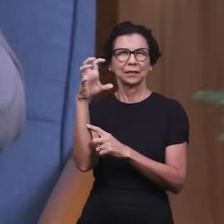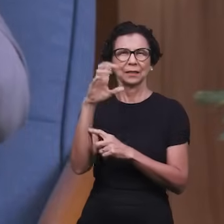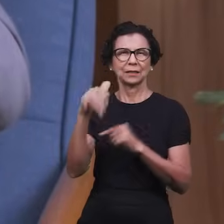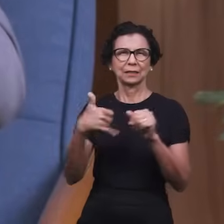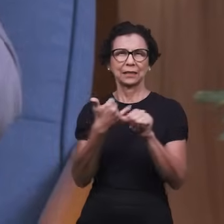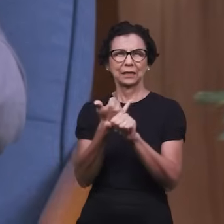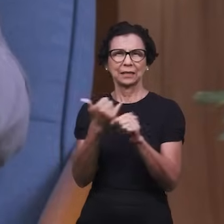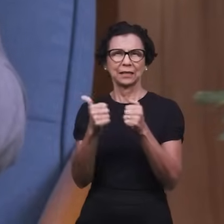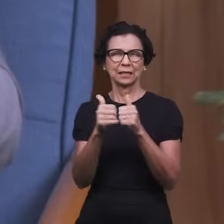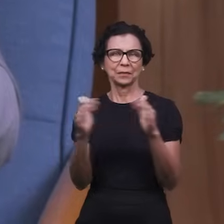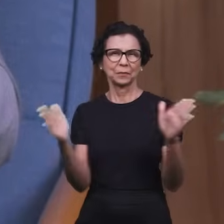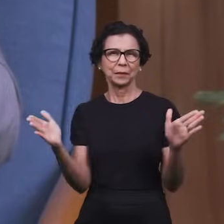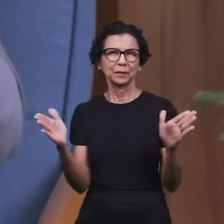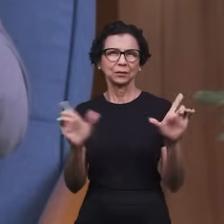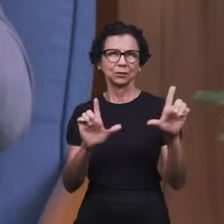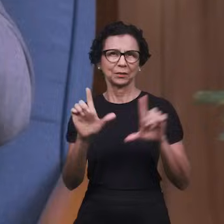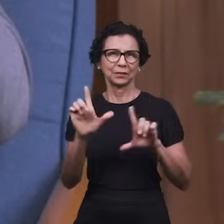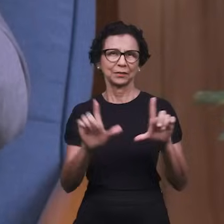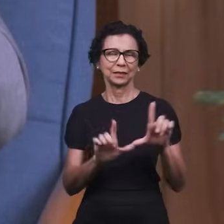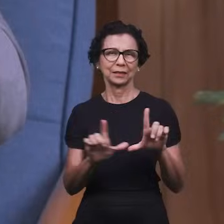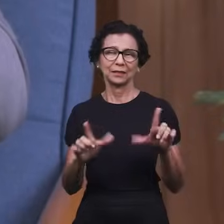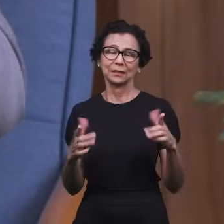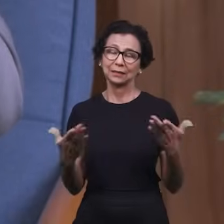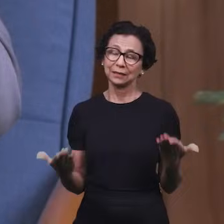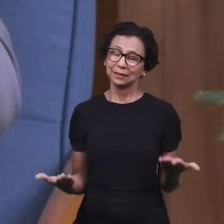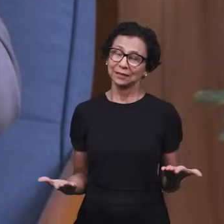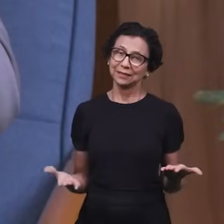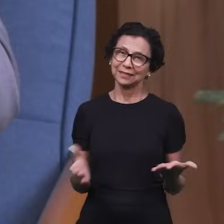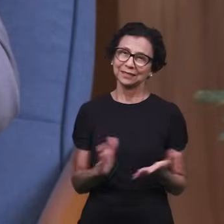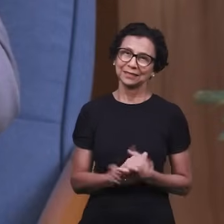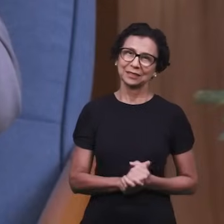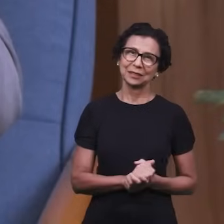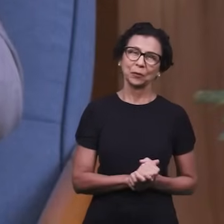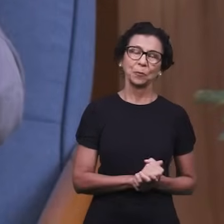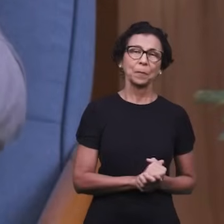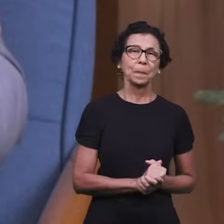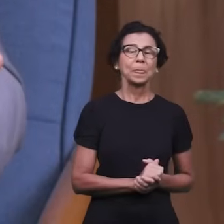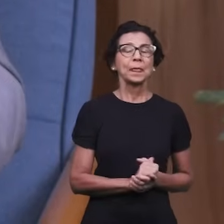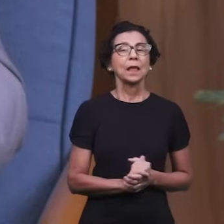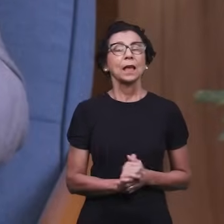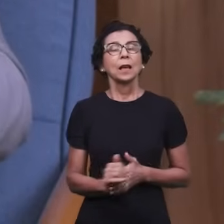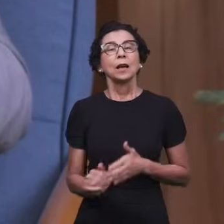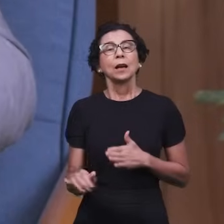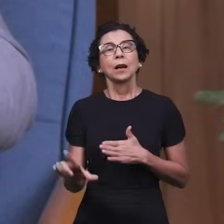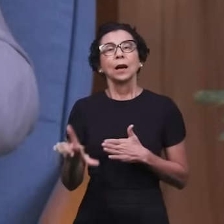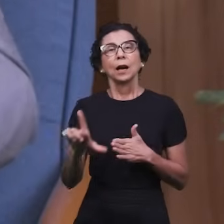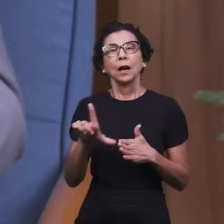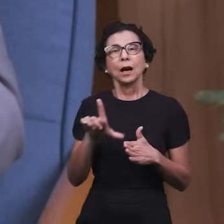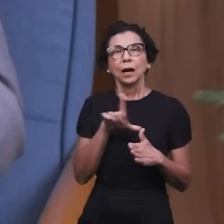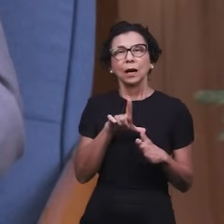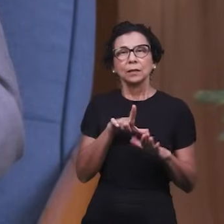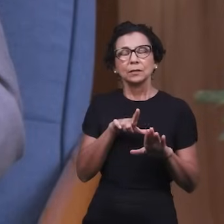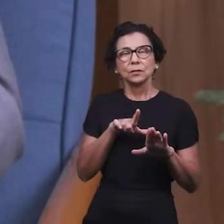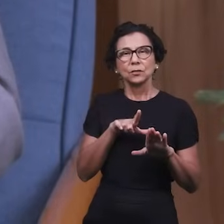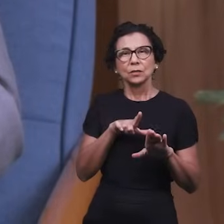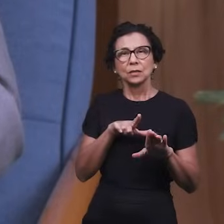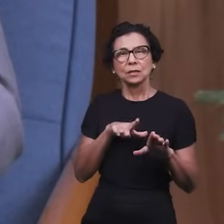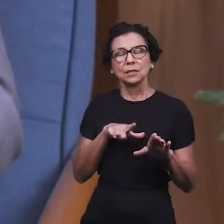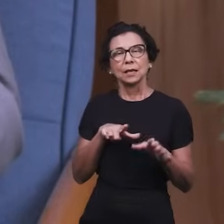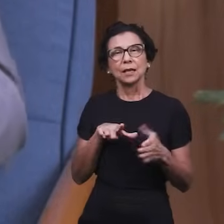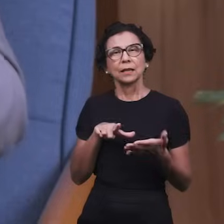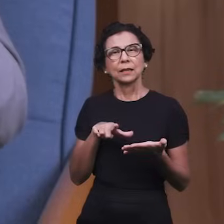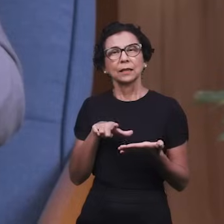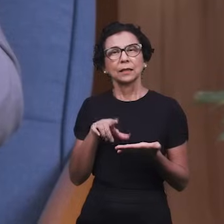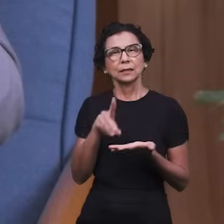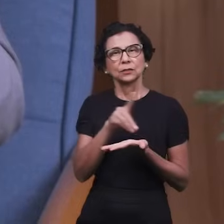satélite, né, de canais abertos de TV. Muito bem, esse sistema mudou do analógico para o digital, alguns canais novos foram abertos, um